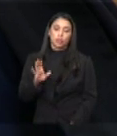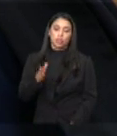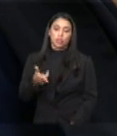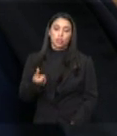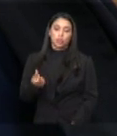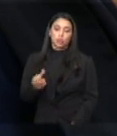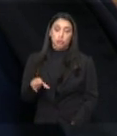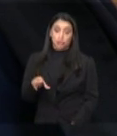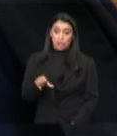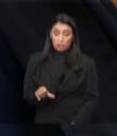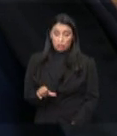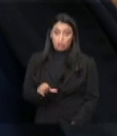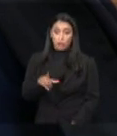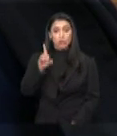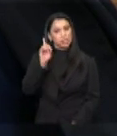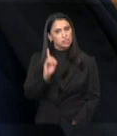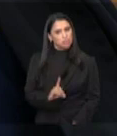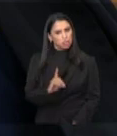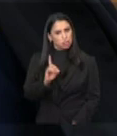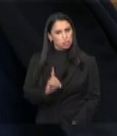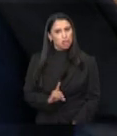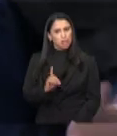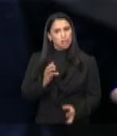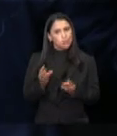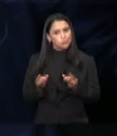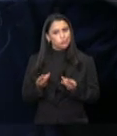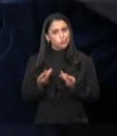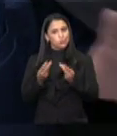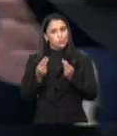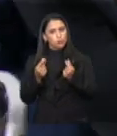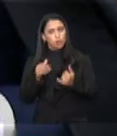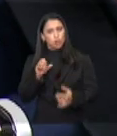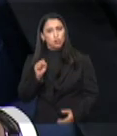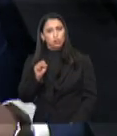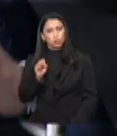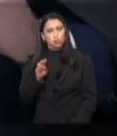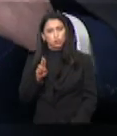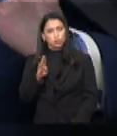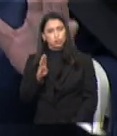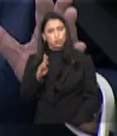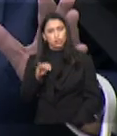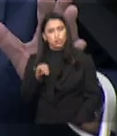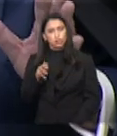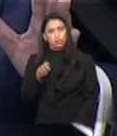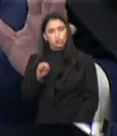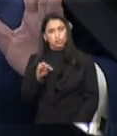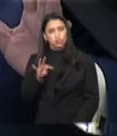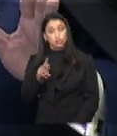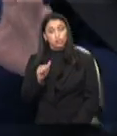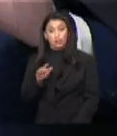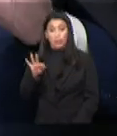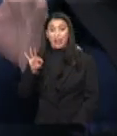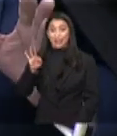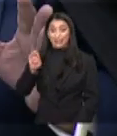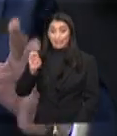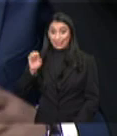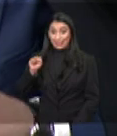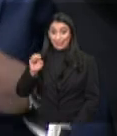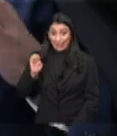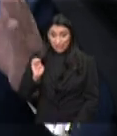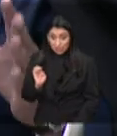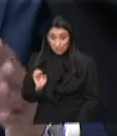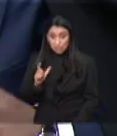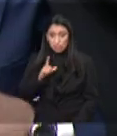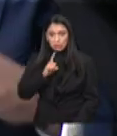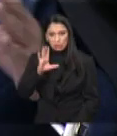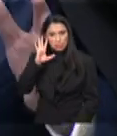2019, esse direito passou a ser um direito subjetivo. Então, como estamos tratando aqui de tese, fixando essa